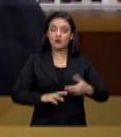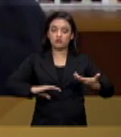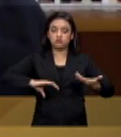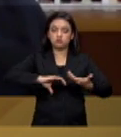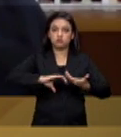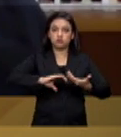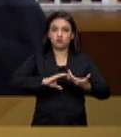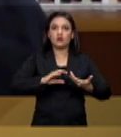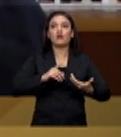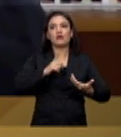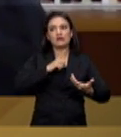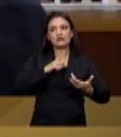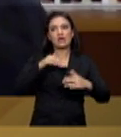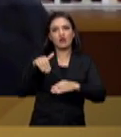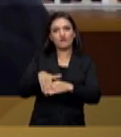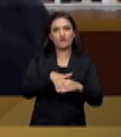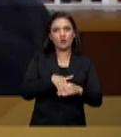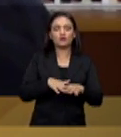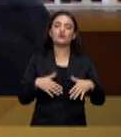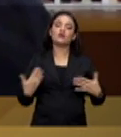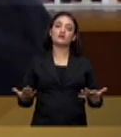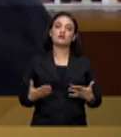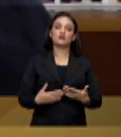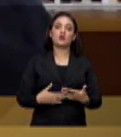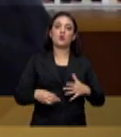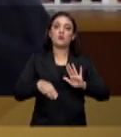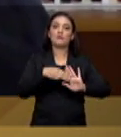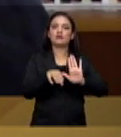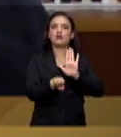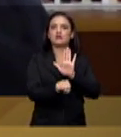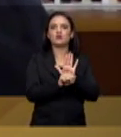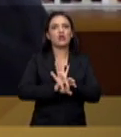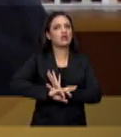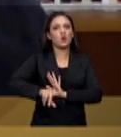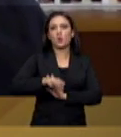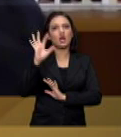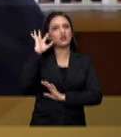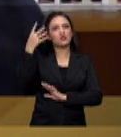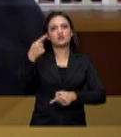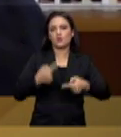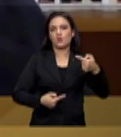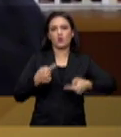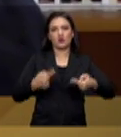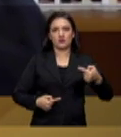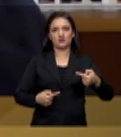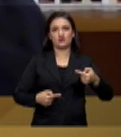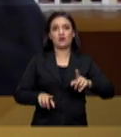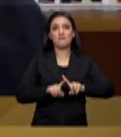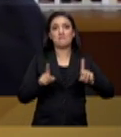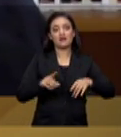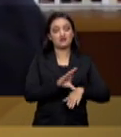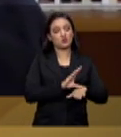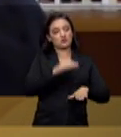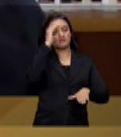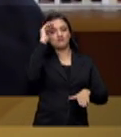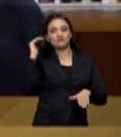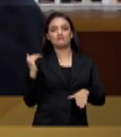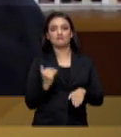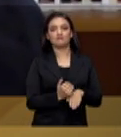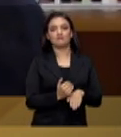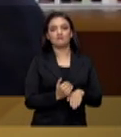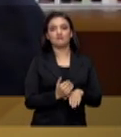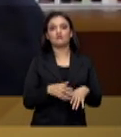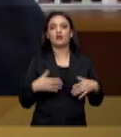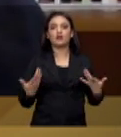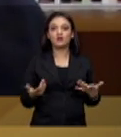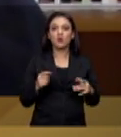nesse mandado de segurança, o que está em jogo não são decisões políticas, mas o cumprimento da Constituição. E o que se